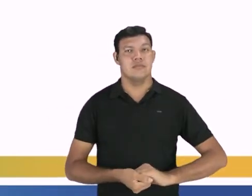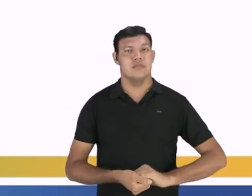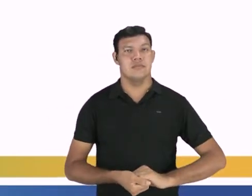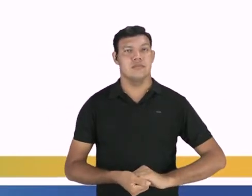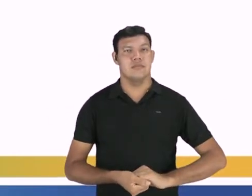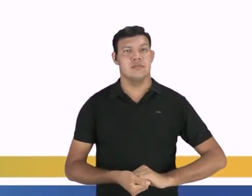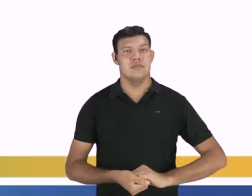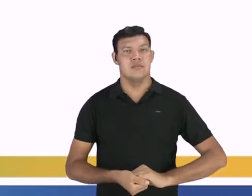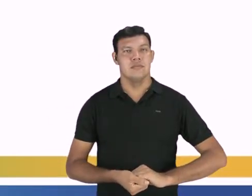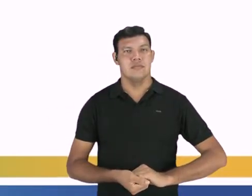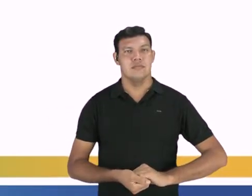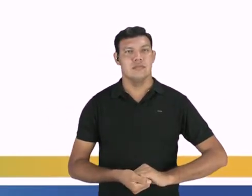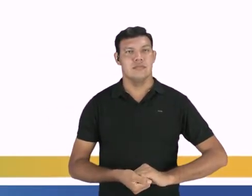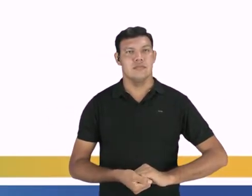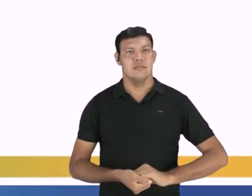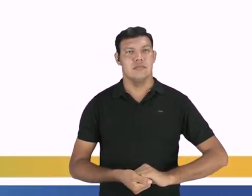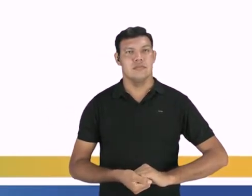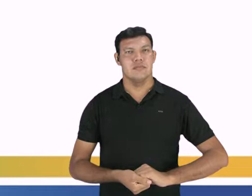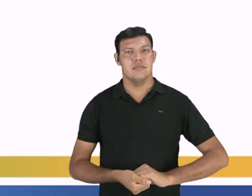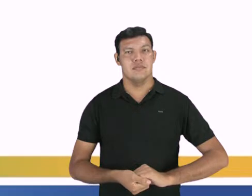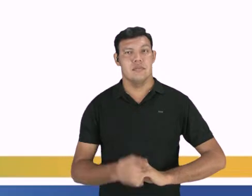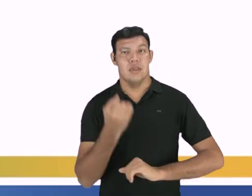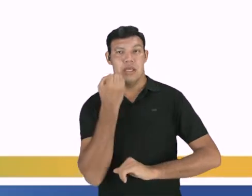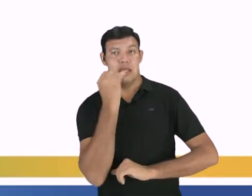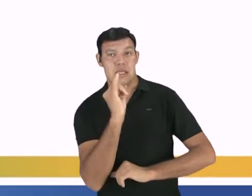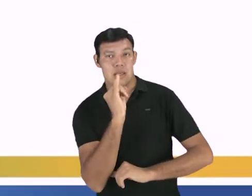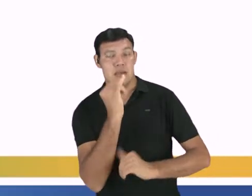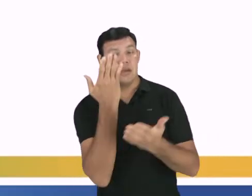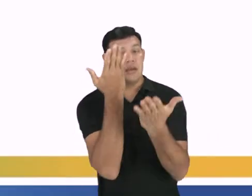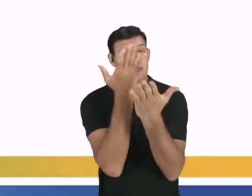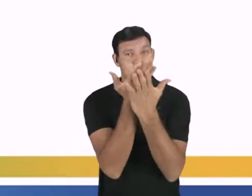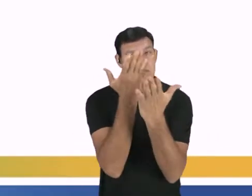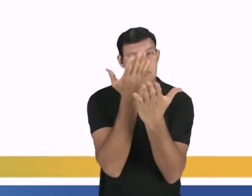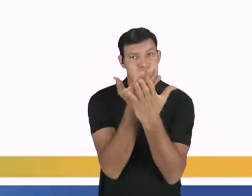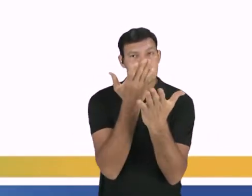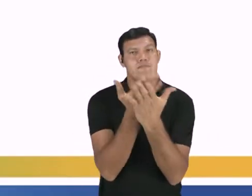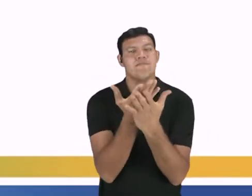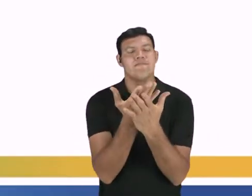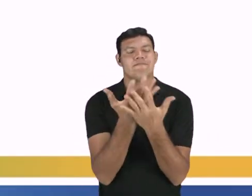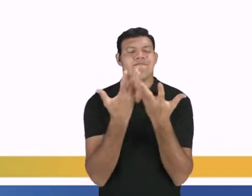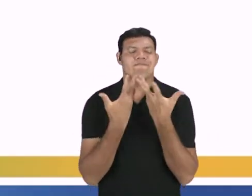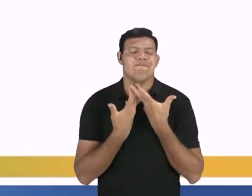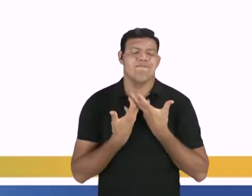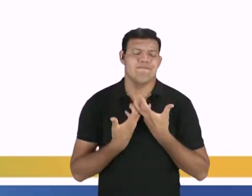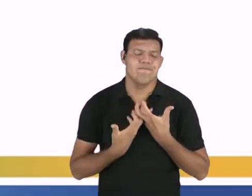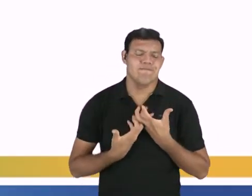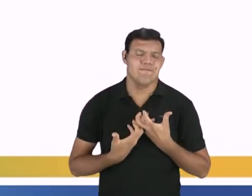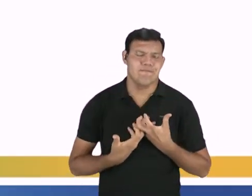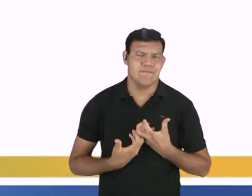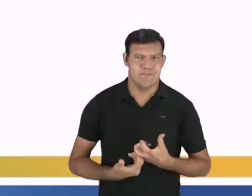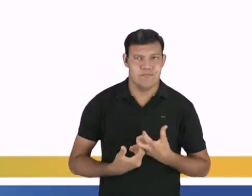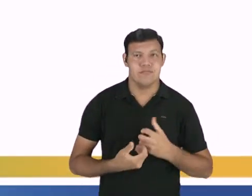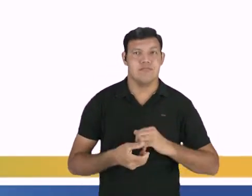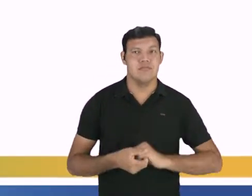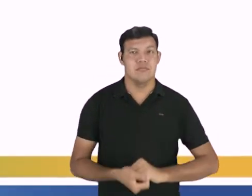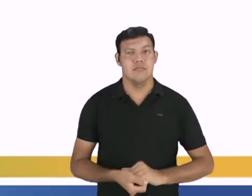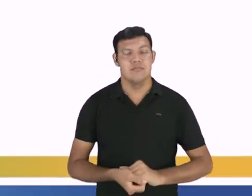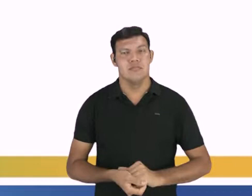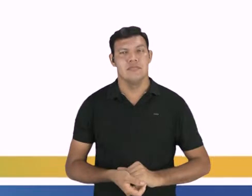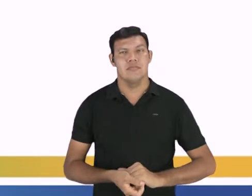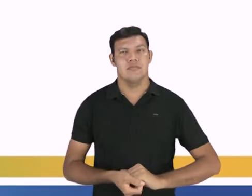I get tired. Se eu estudar muito, fico cansado. Nós temos